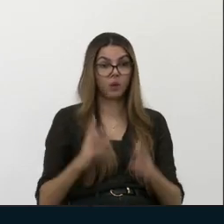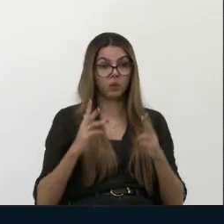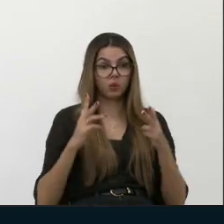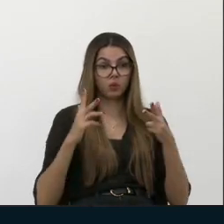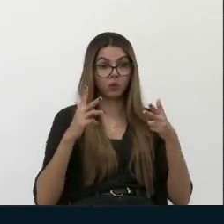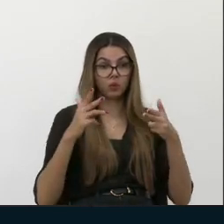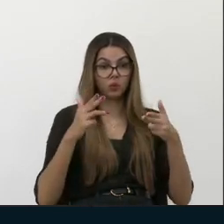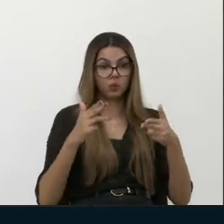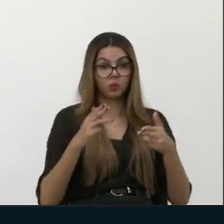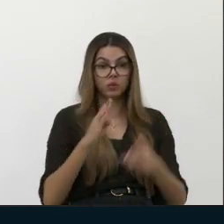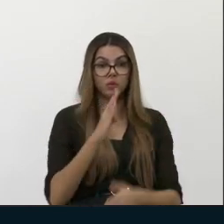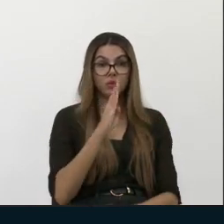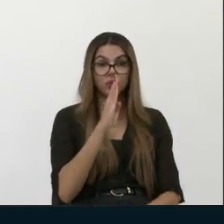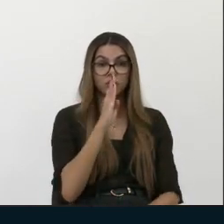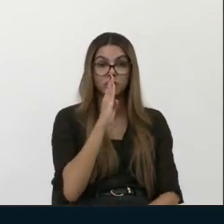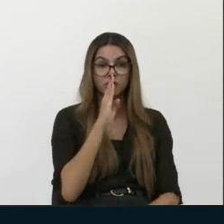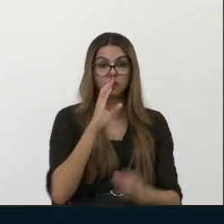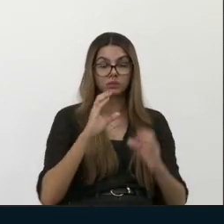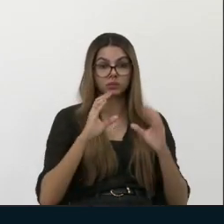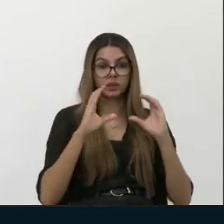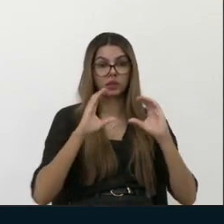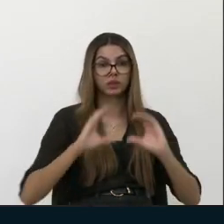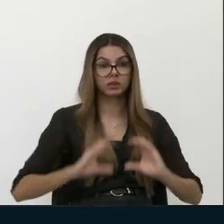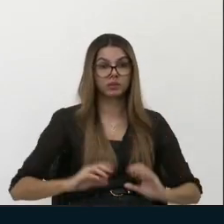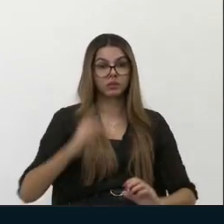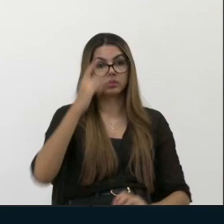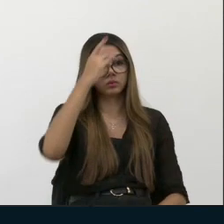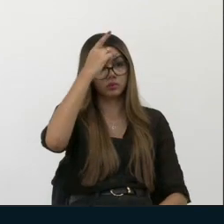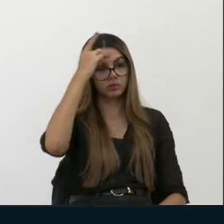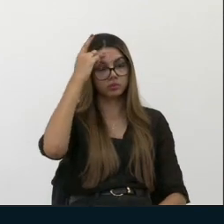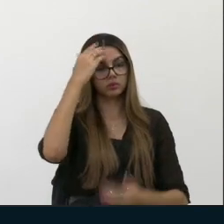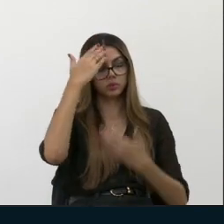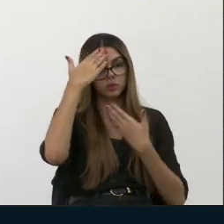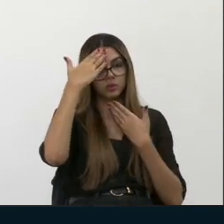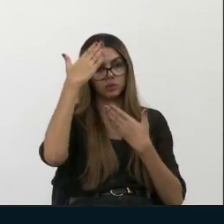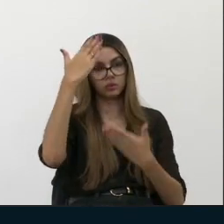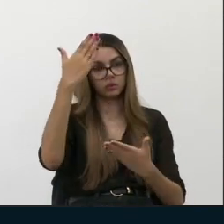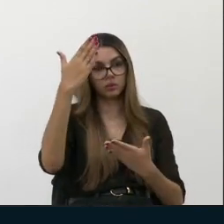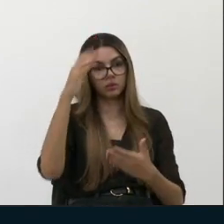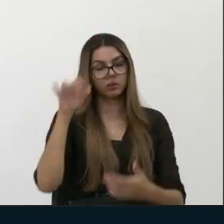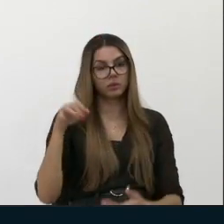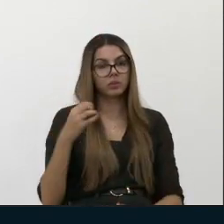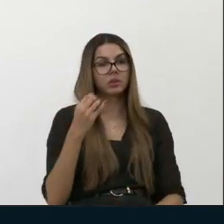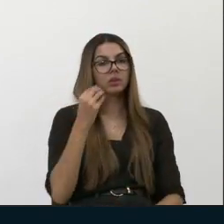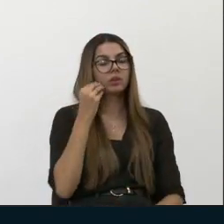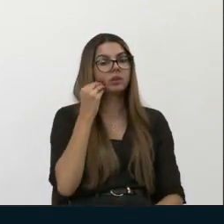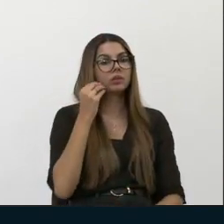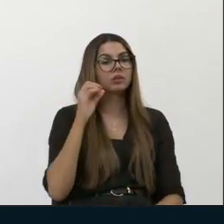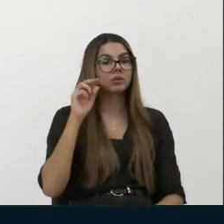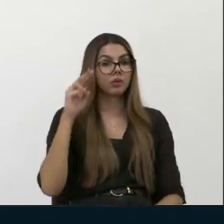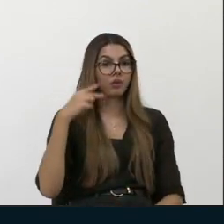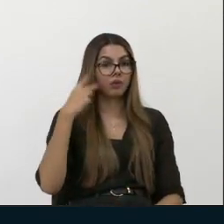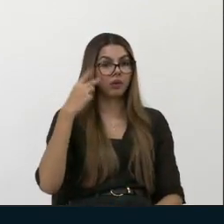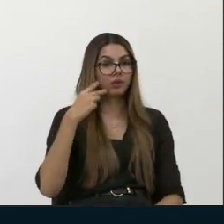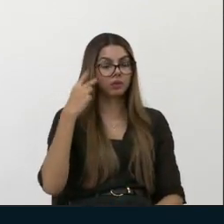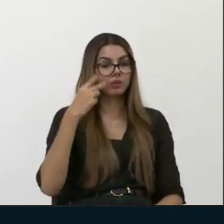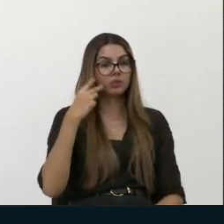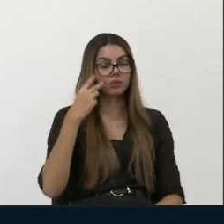de calar o próprio cidadão. Então, eu agradeço aqui a oportunidade, senhores vereadores, público